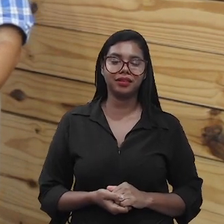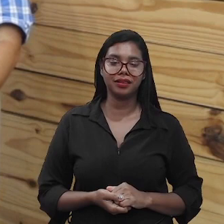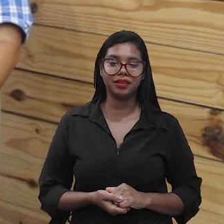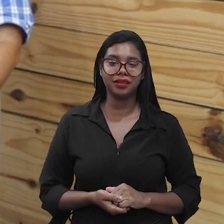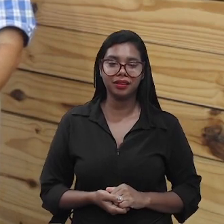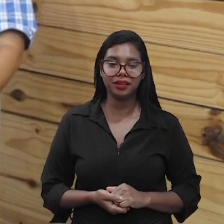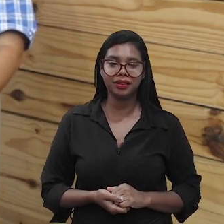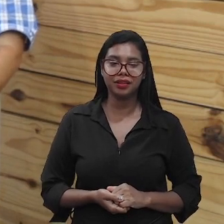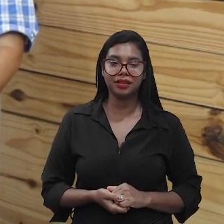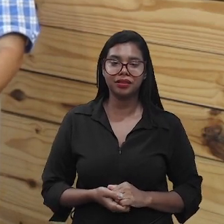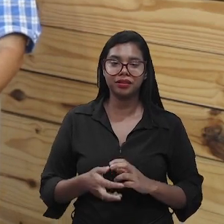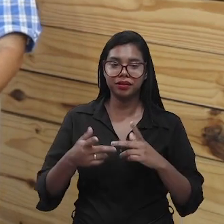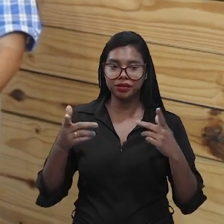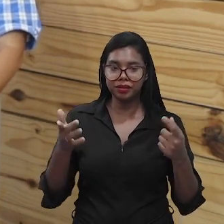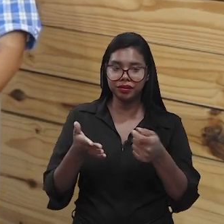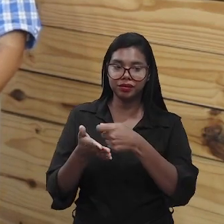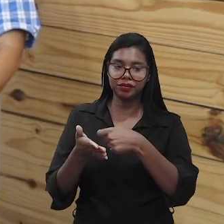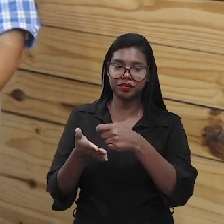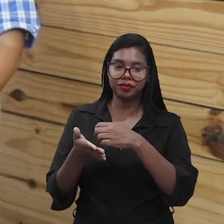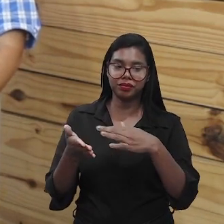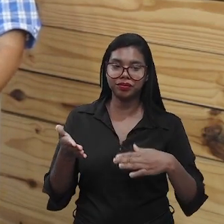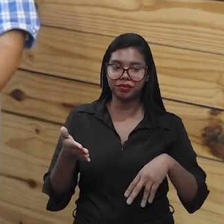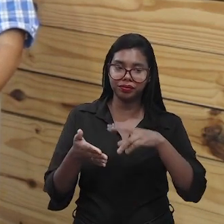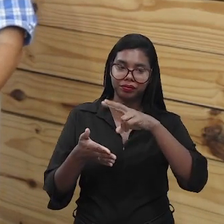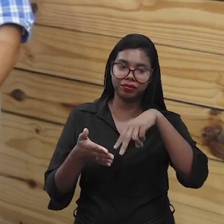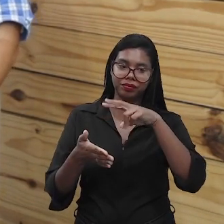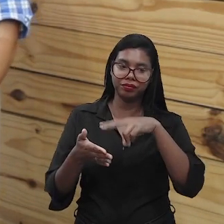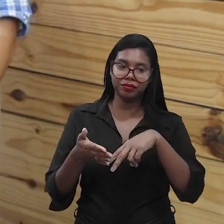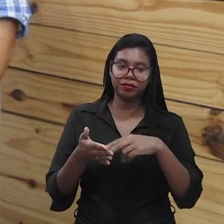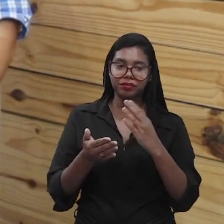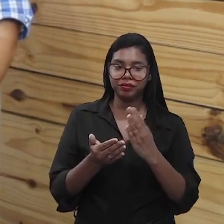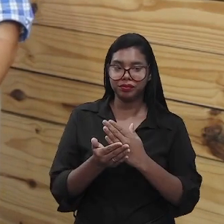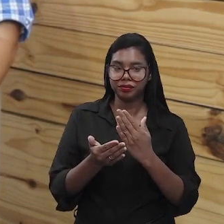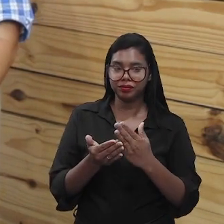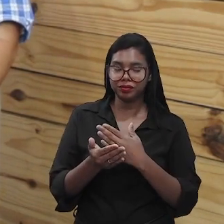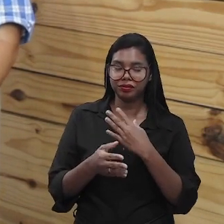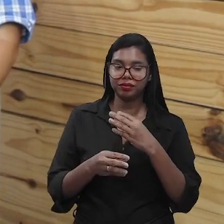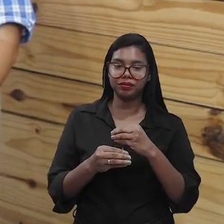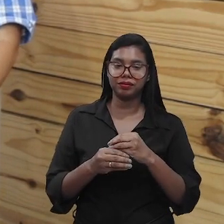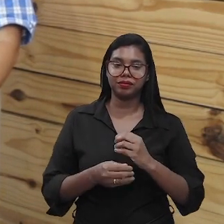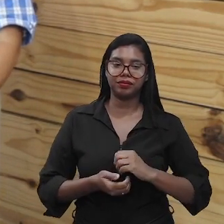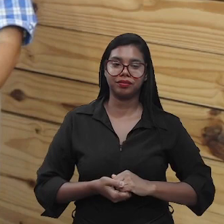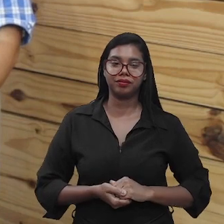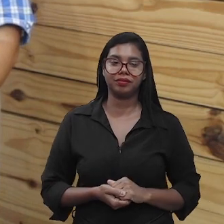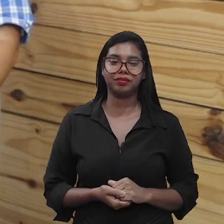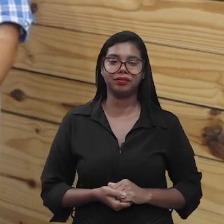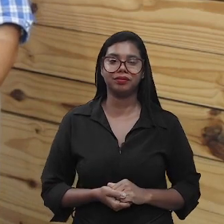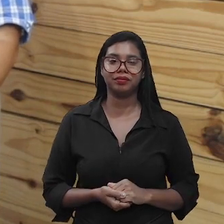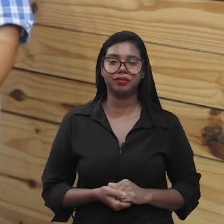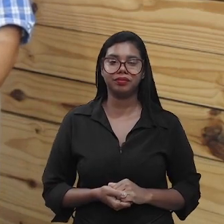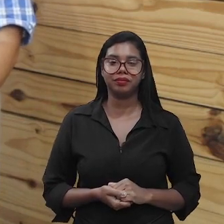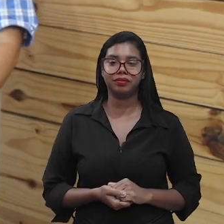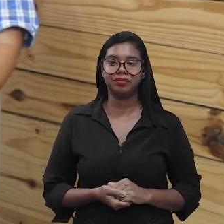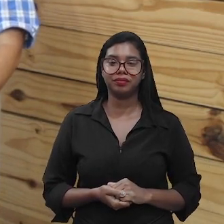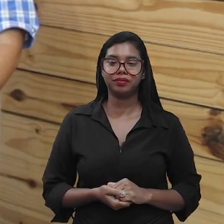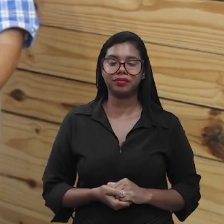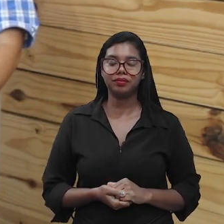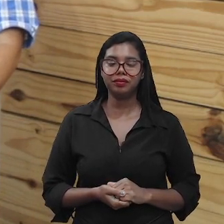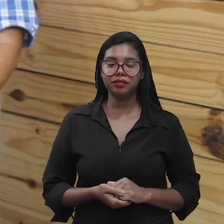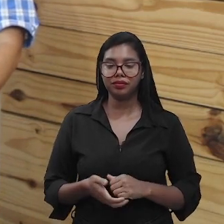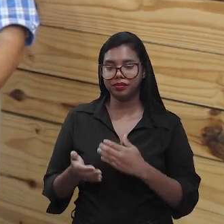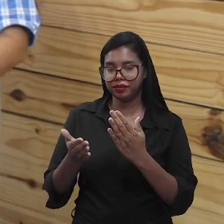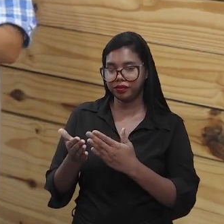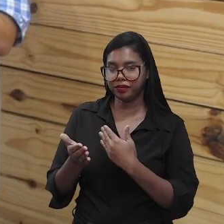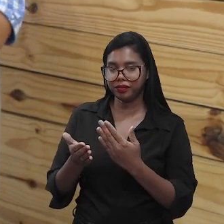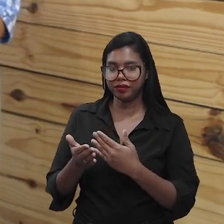escritoras para lerem trechos do livro, lerem trechos de Emílio. E, claro, quando eu chamei essas escritoras para fazer uma